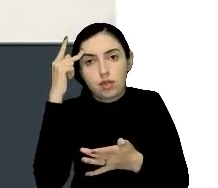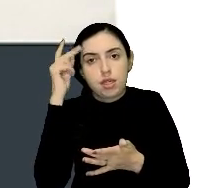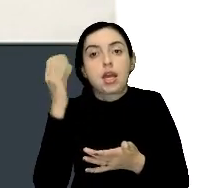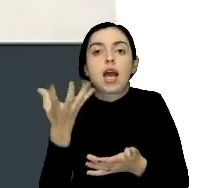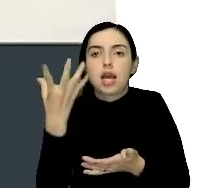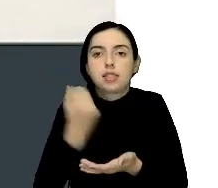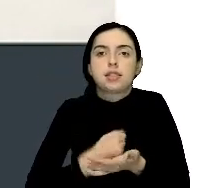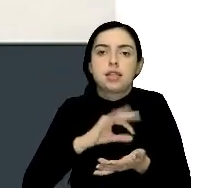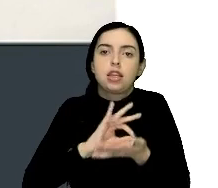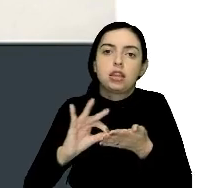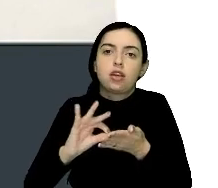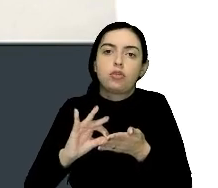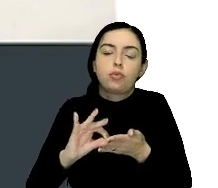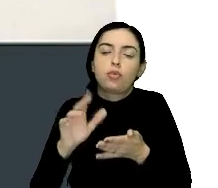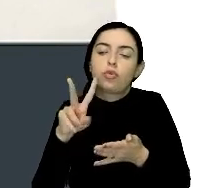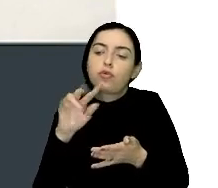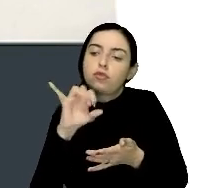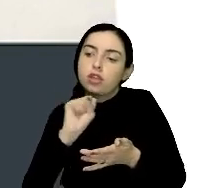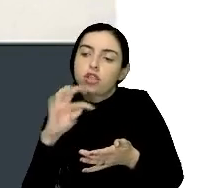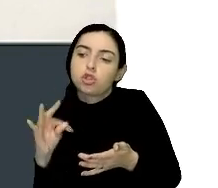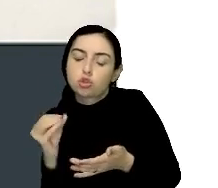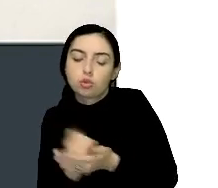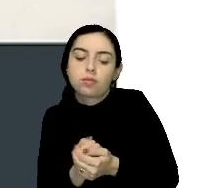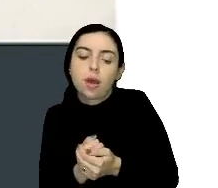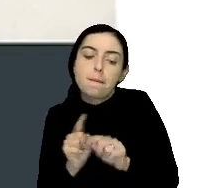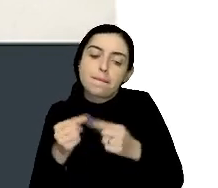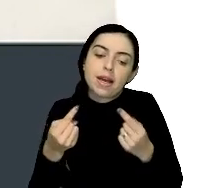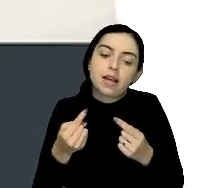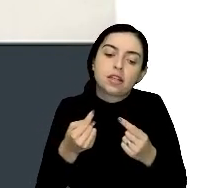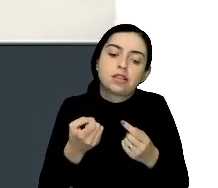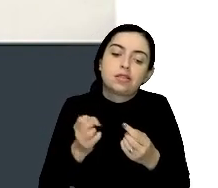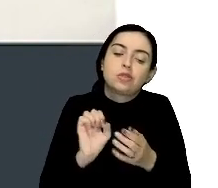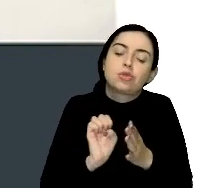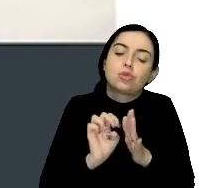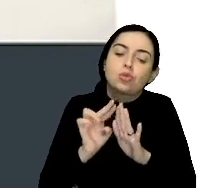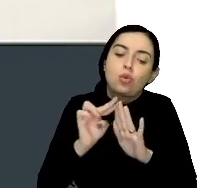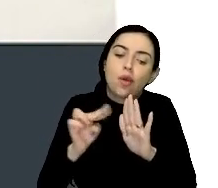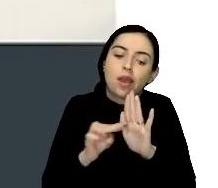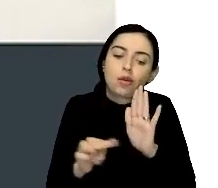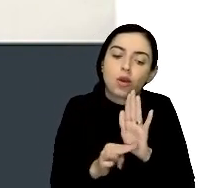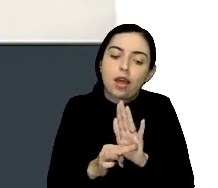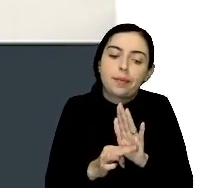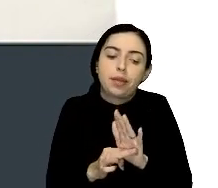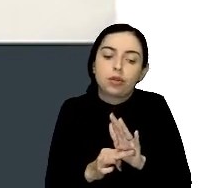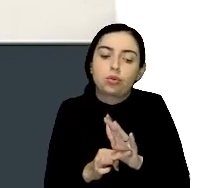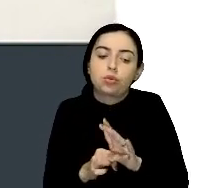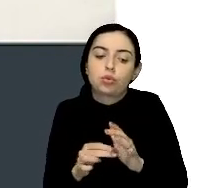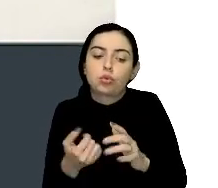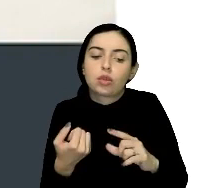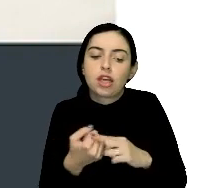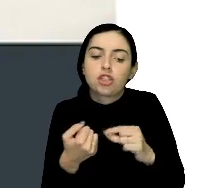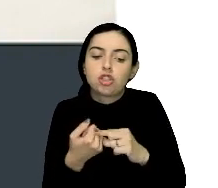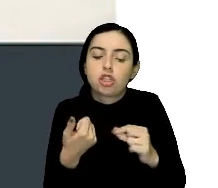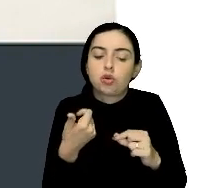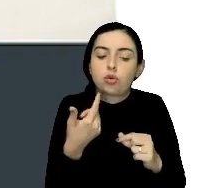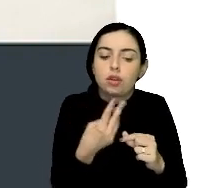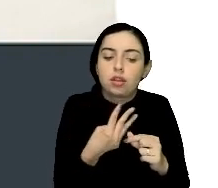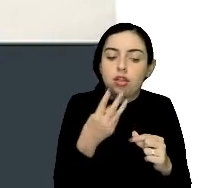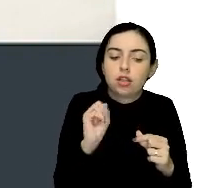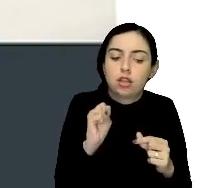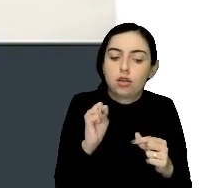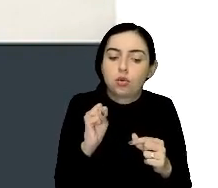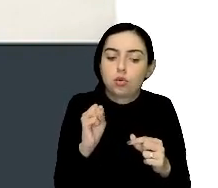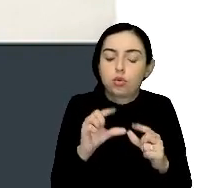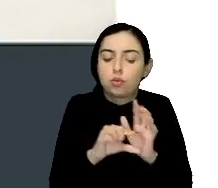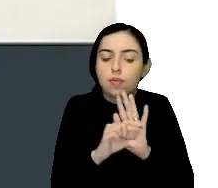trabalho, mas o regulamento traz lá no 38, parágrafo 1º, inciso 1º, que vai